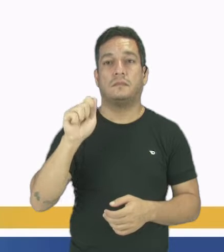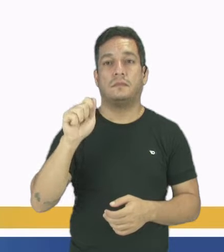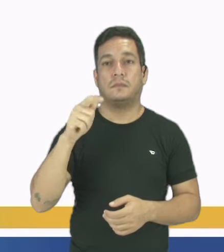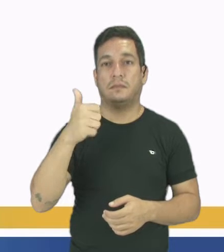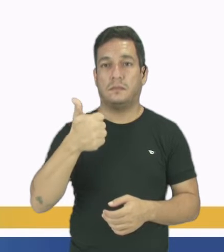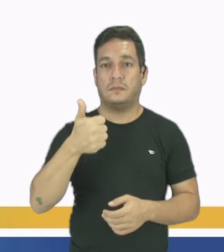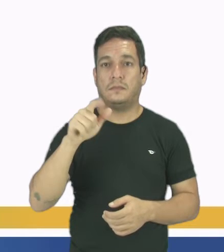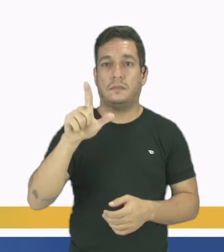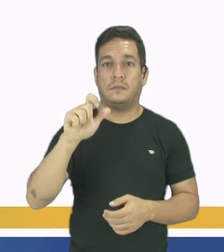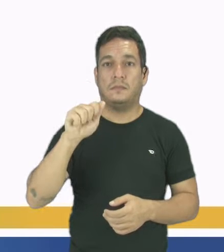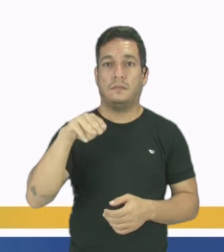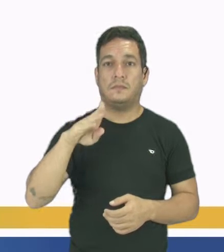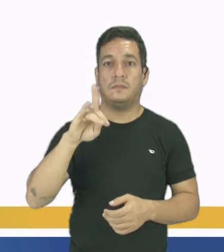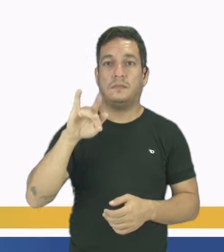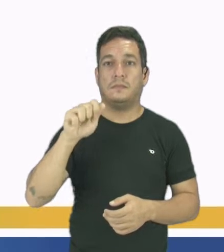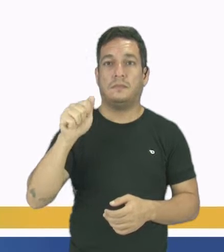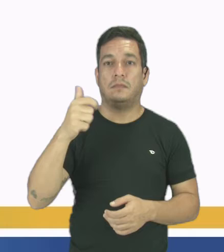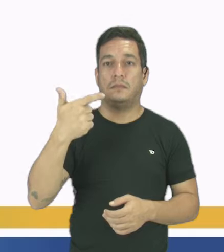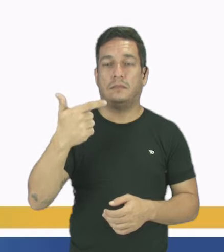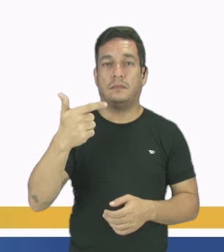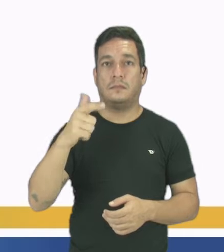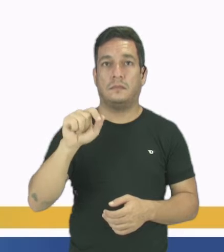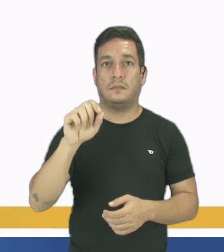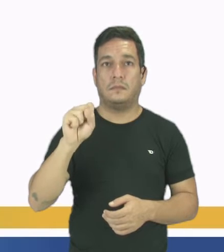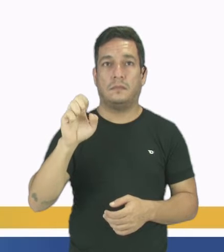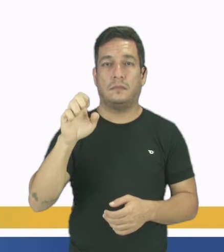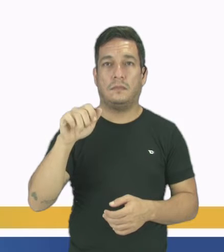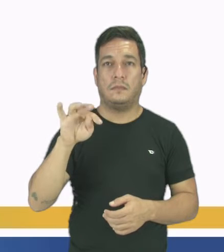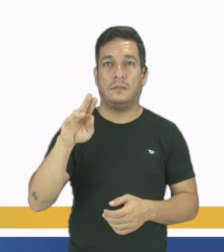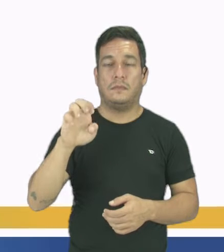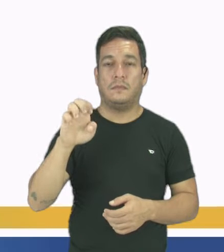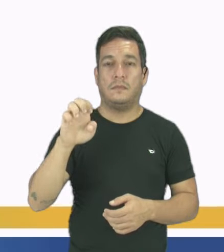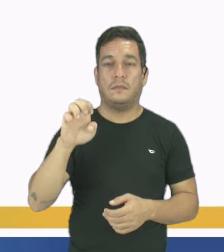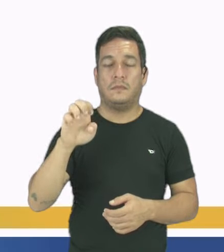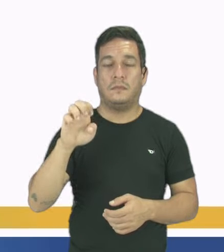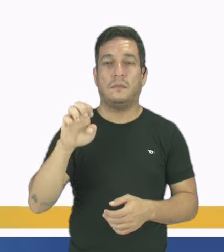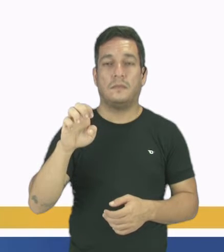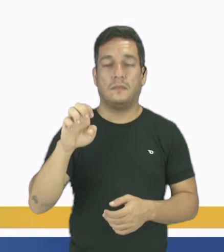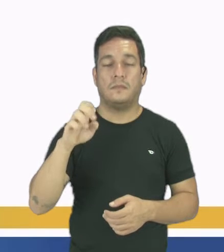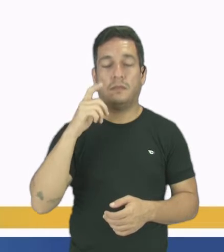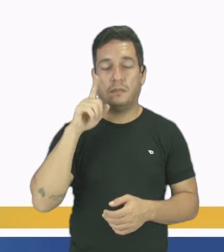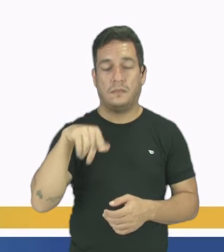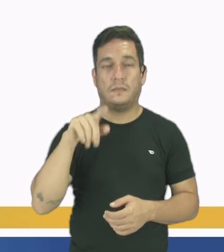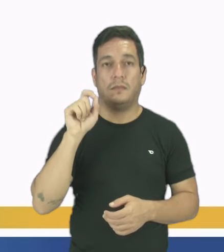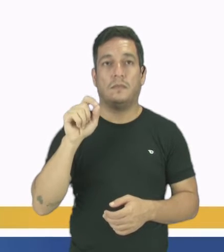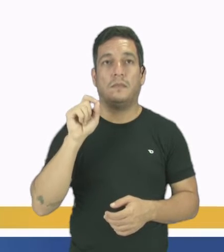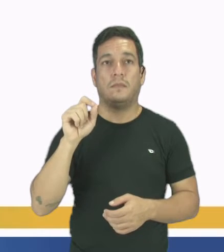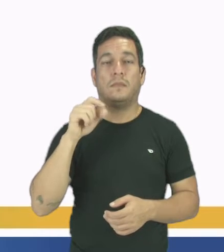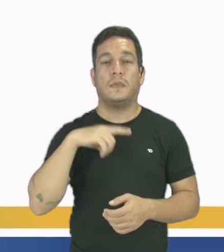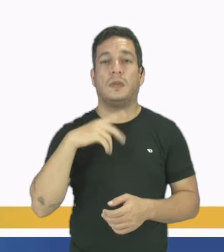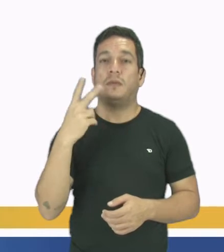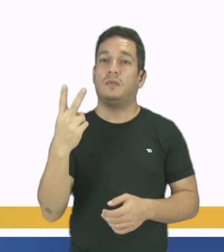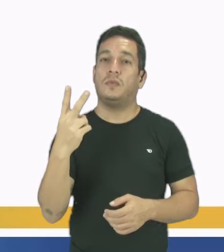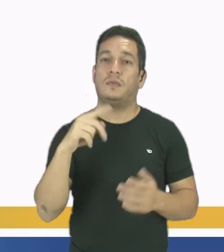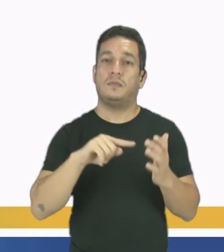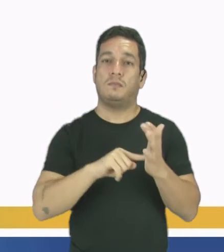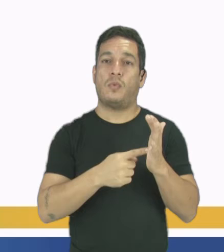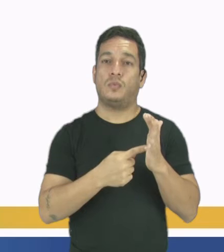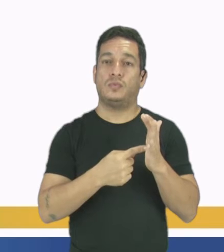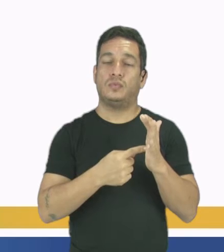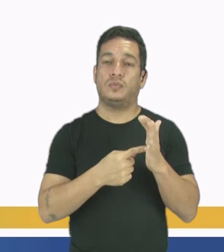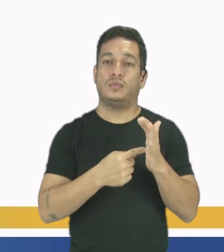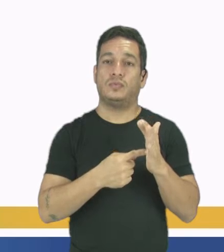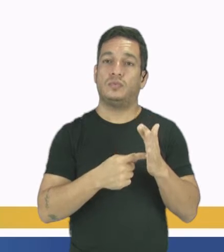a circunferência lambda2 são secantes entre si. Então, nesse caso, elas têm dois